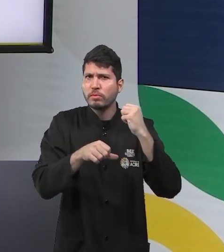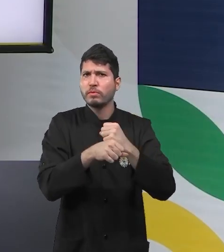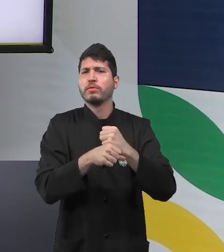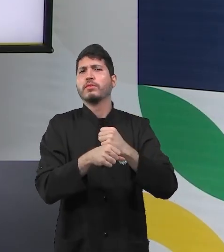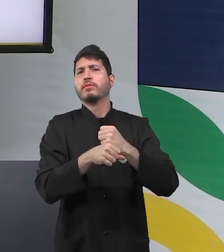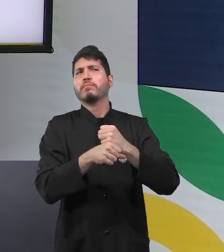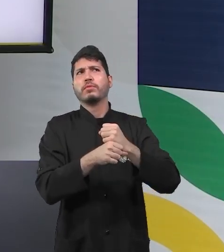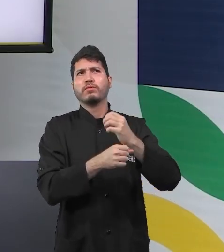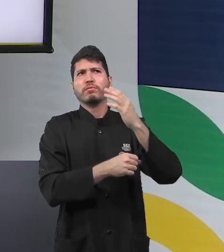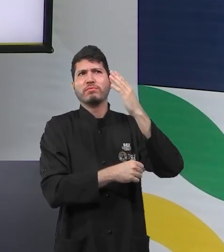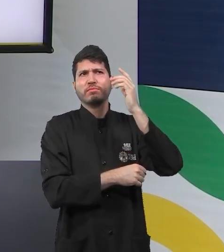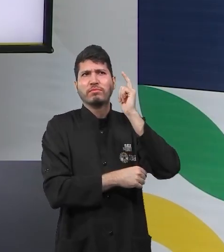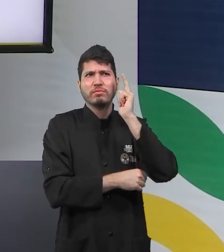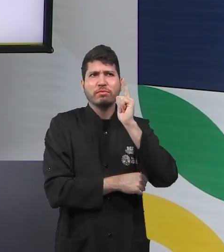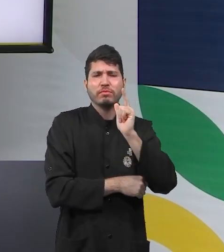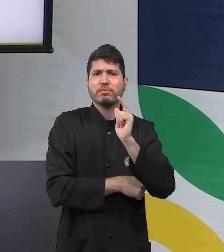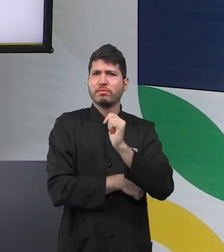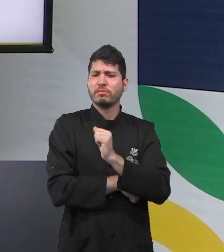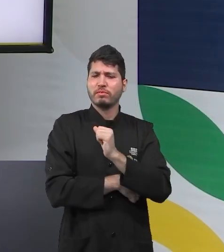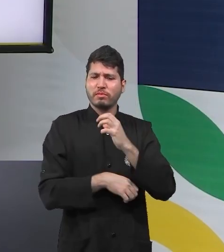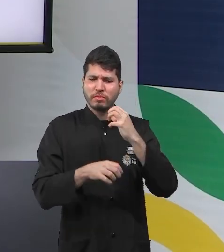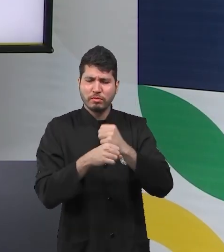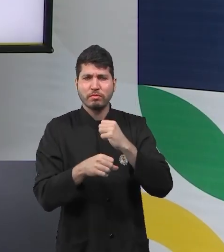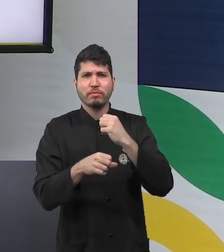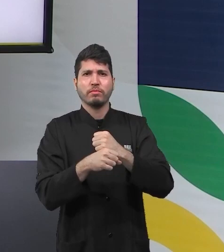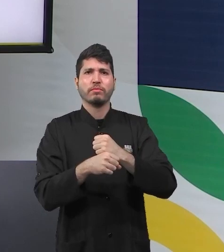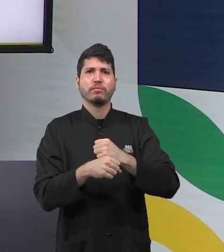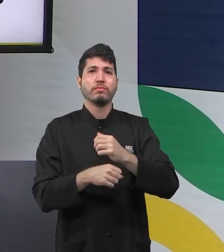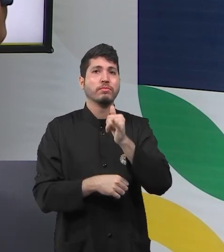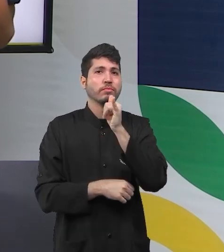para entender o que é cada uma delas? Um exemplo,